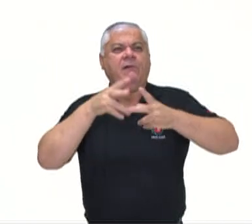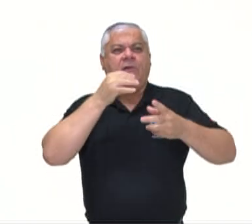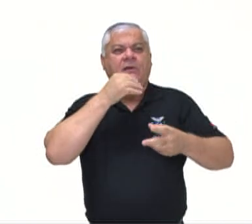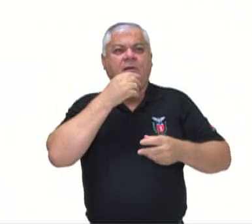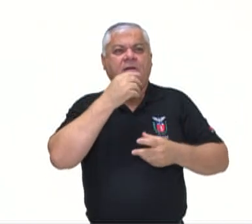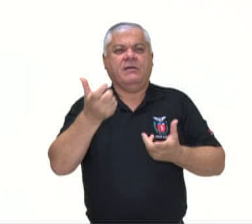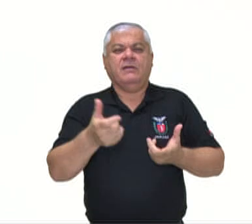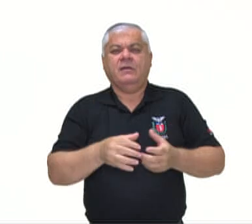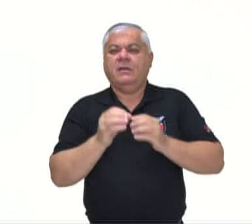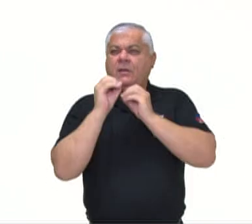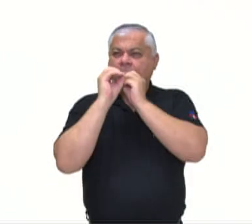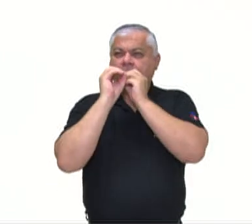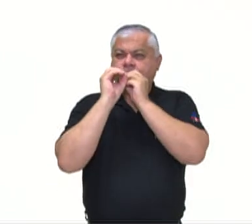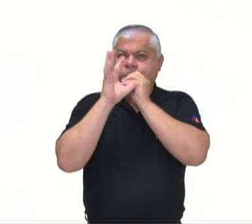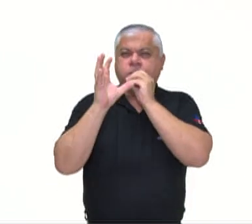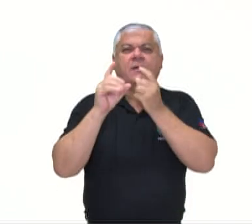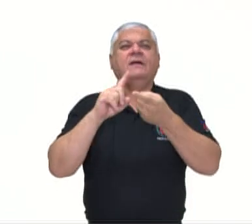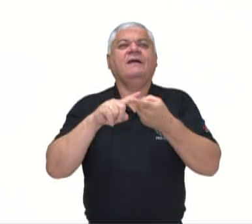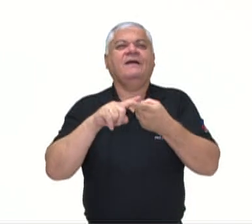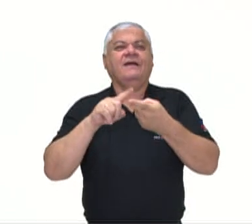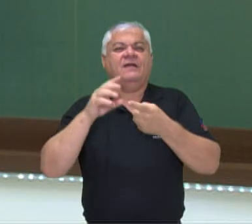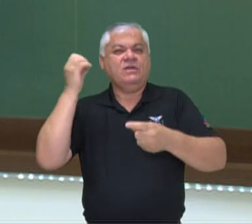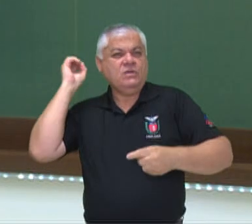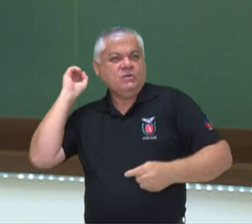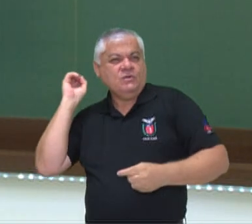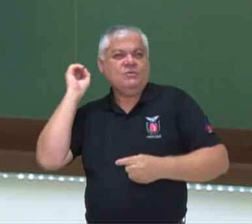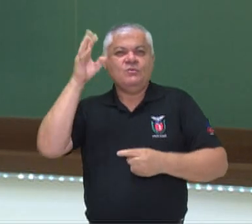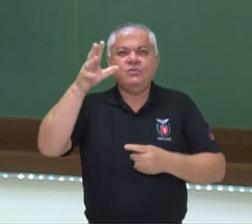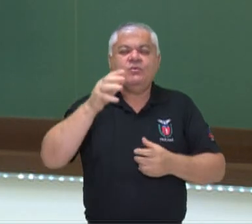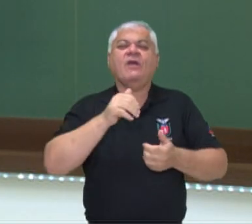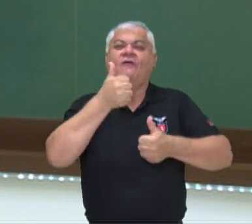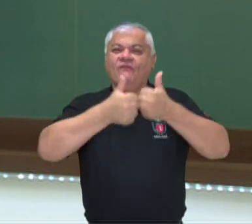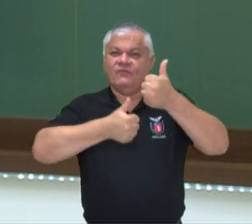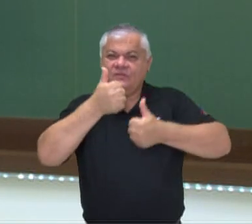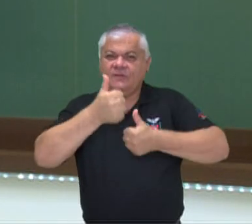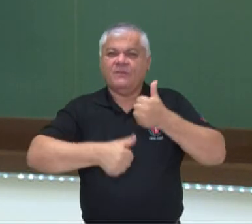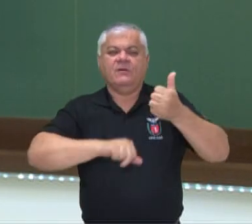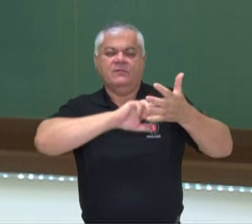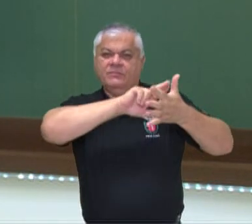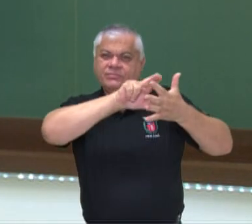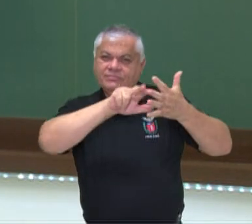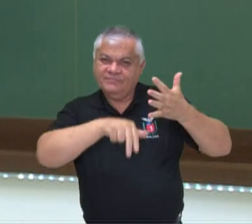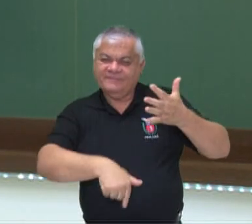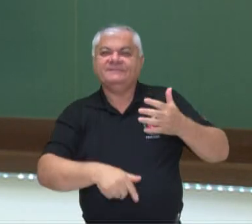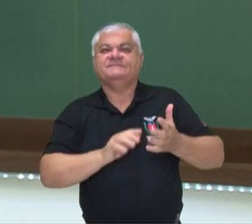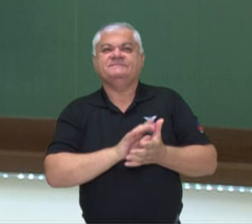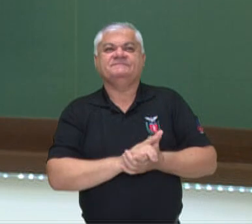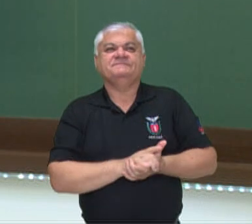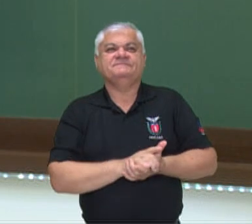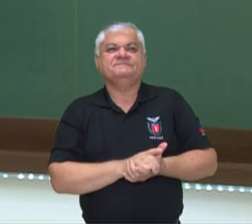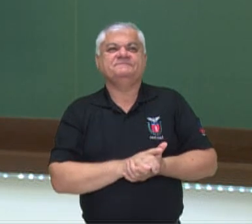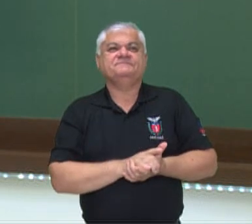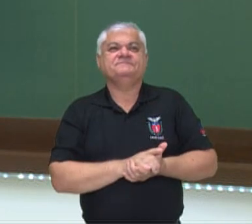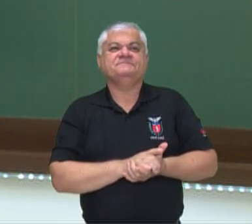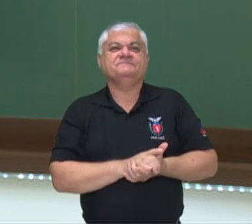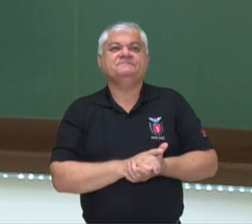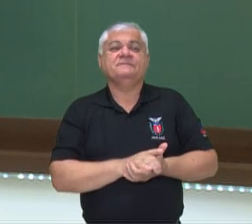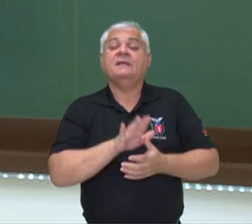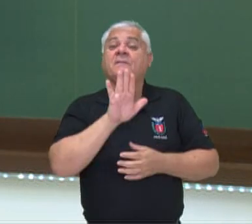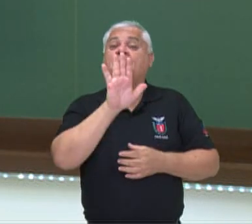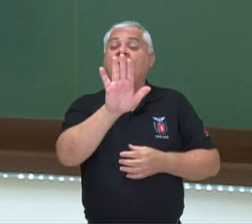de lança e o futebol. Então, essas são algumas das modalidades desses jogos, tá bom? Vamos lá.